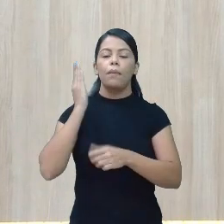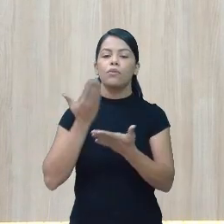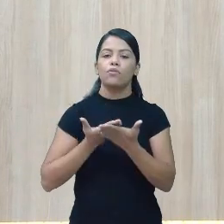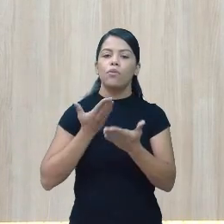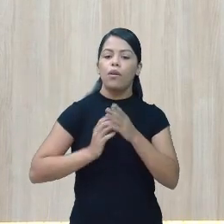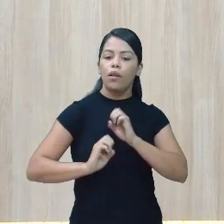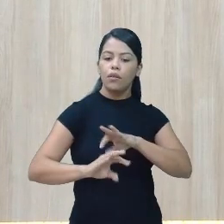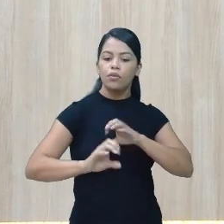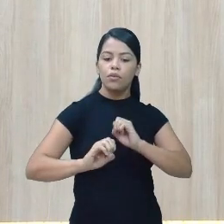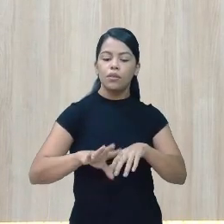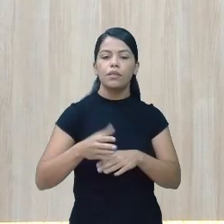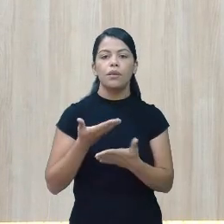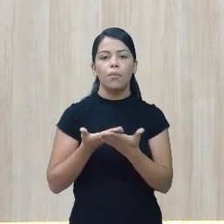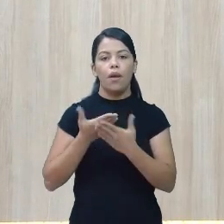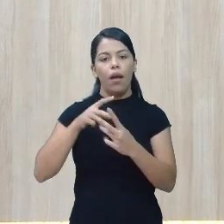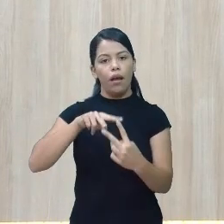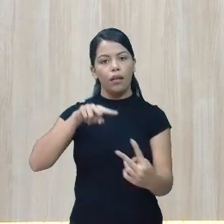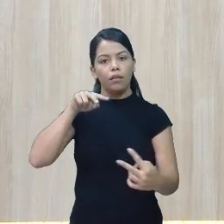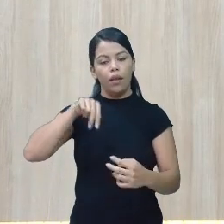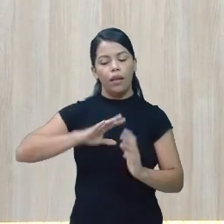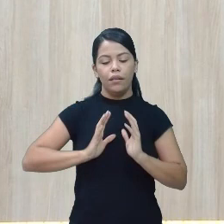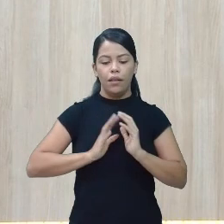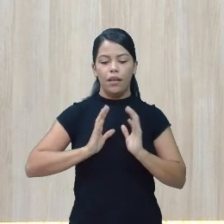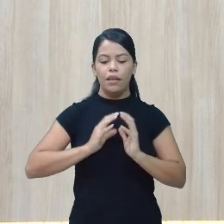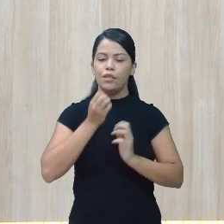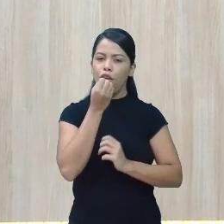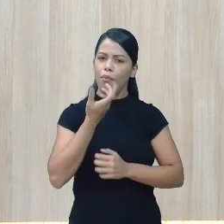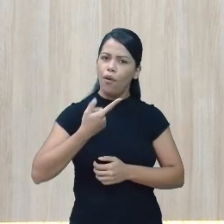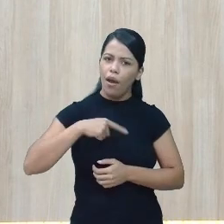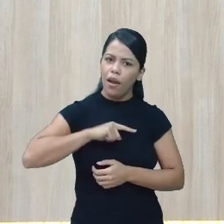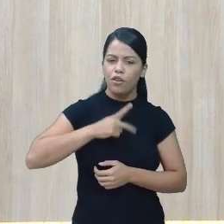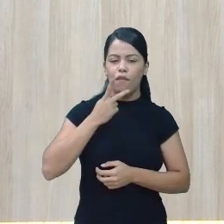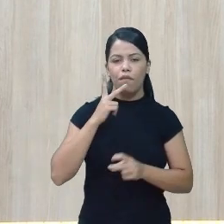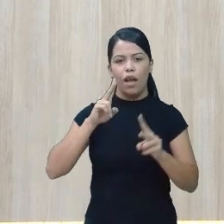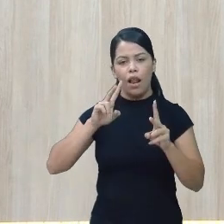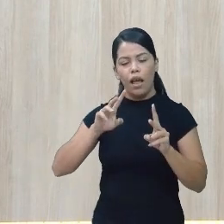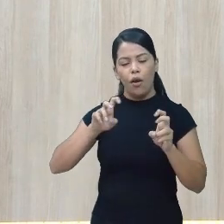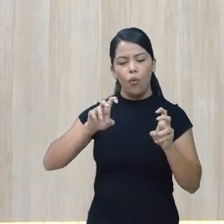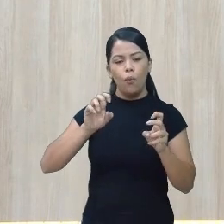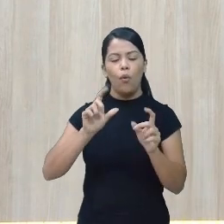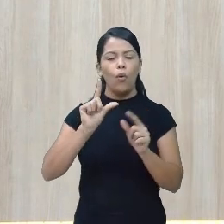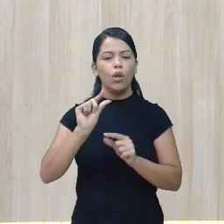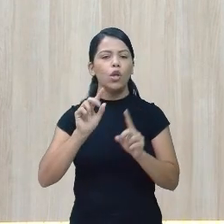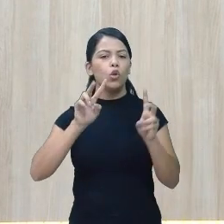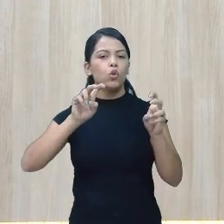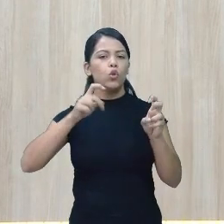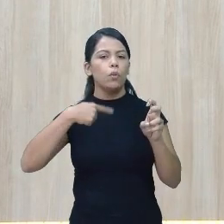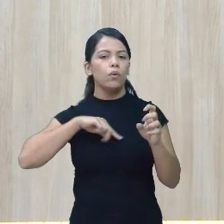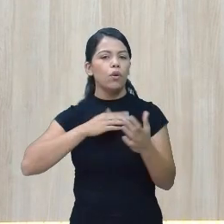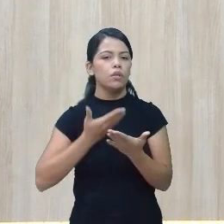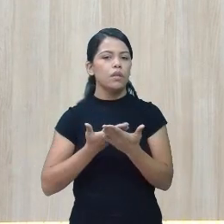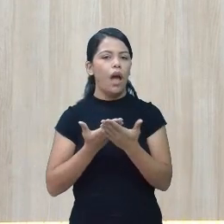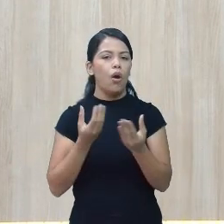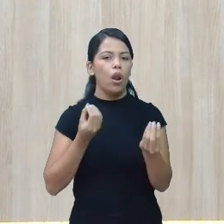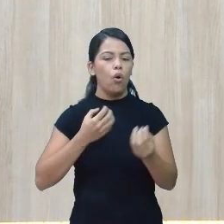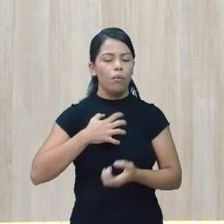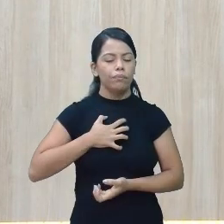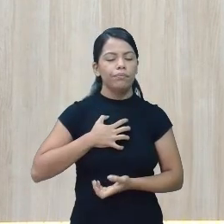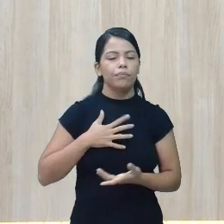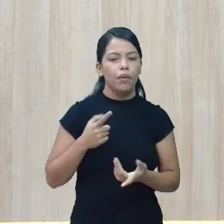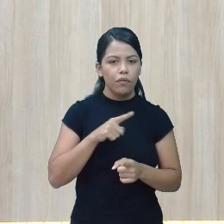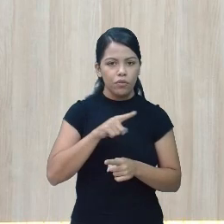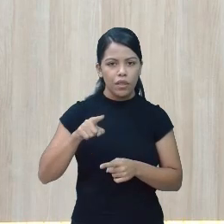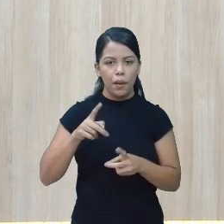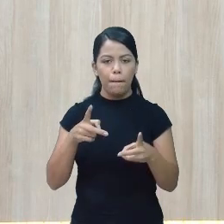Aulas Digitais do Recife, tá certo? E sempre bom a gente no começo falar um pouco desse formato que nós estamos agora, para que vocês